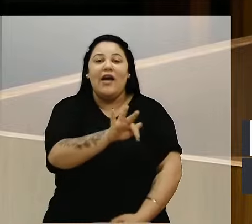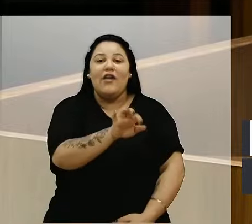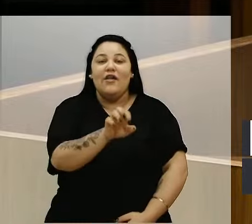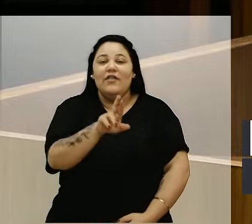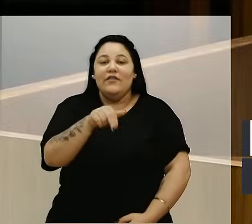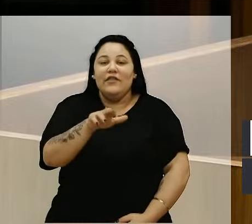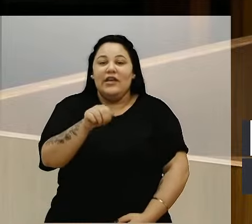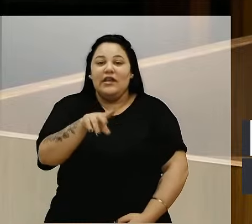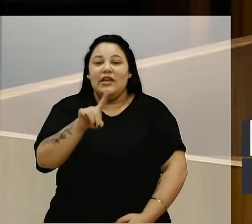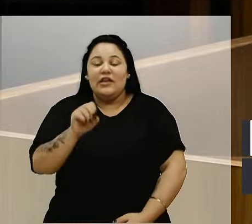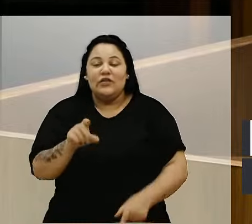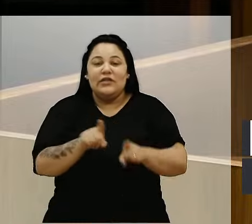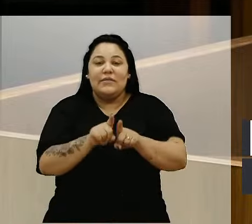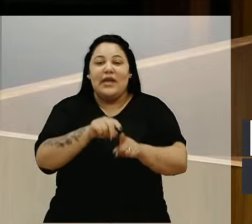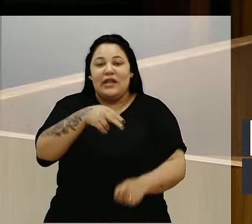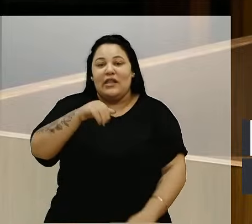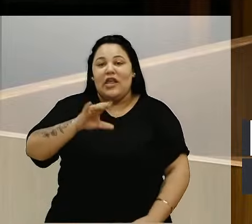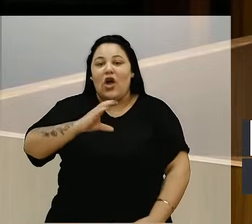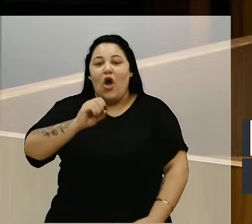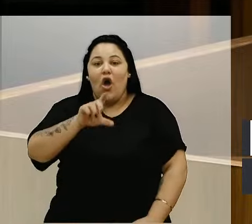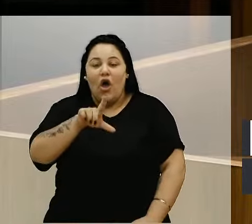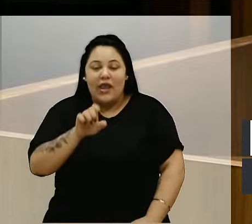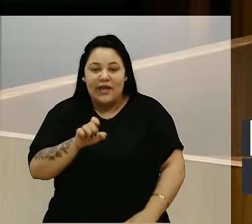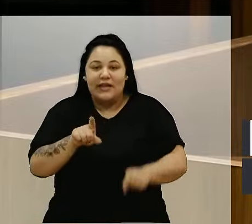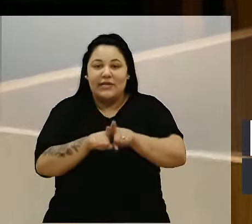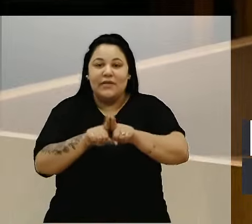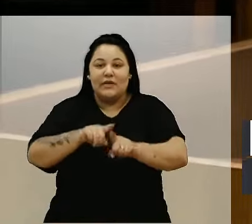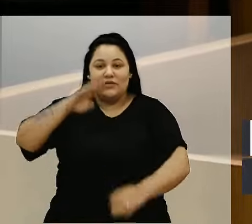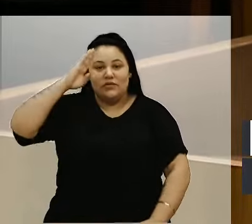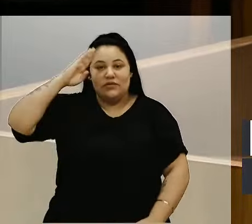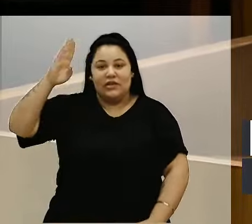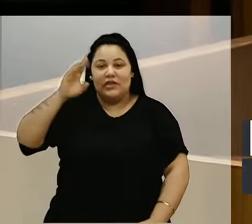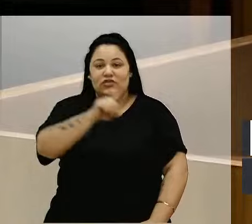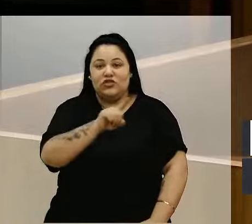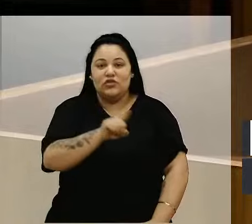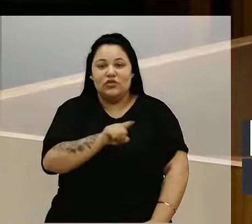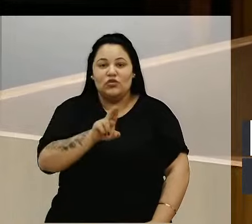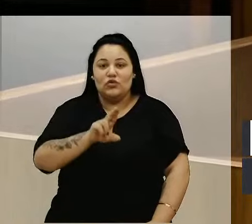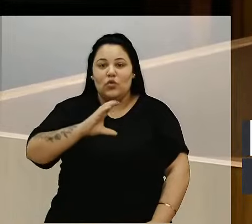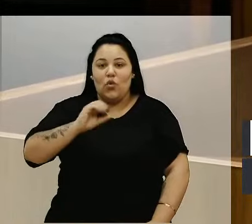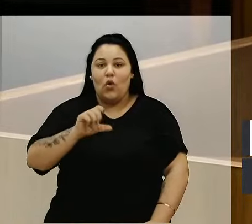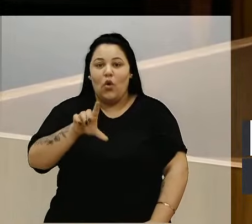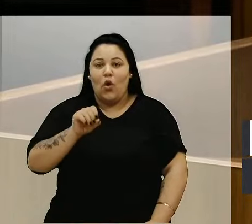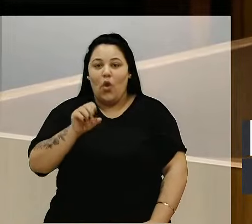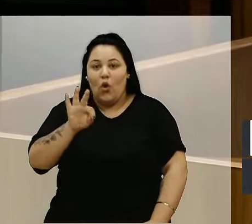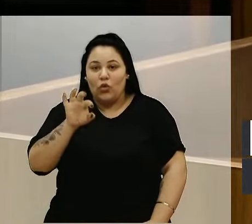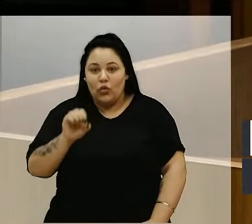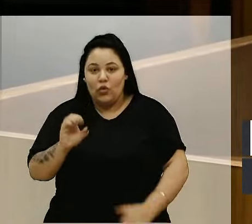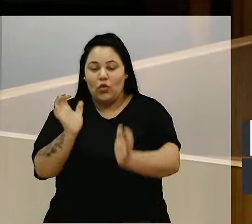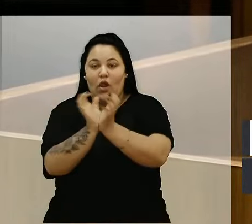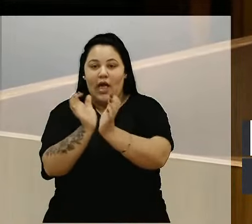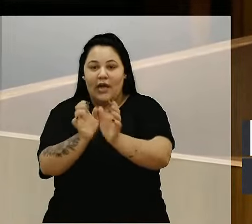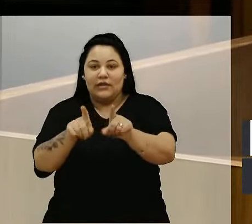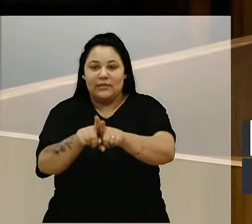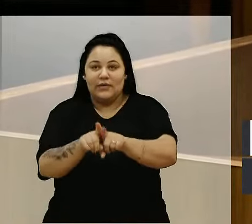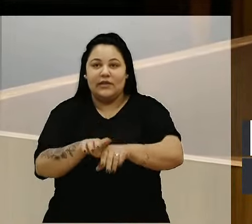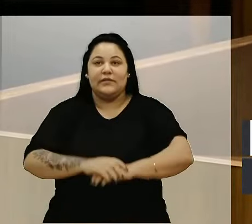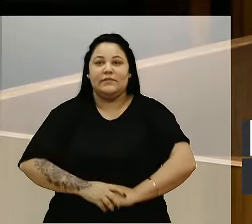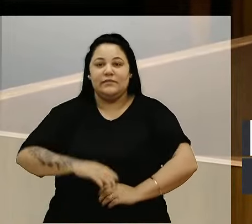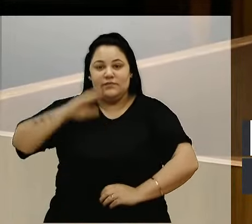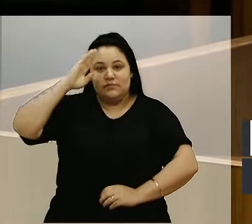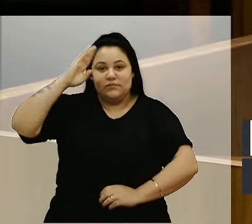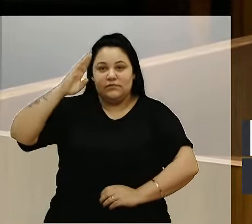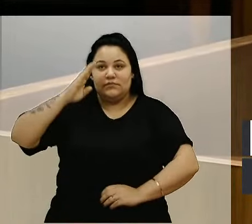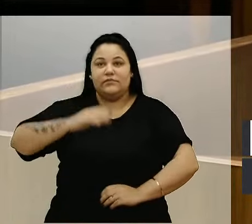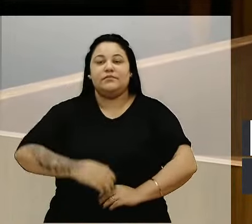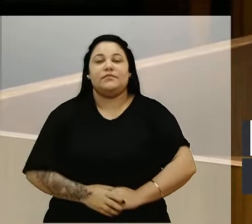Sartori, também uma amiga. O tenente Zucolotto, colega. A sargento Chamurra, colega e